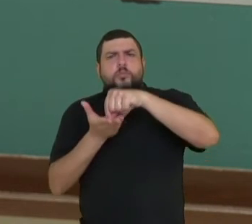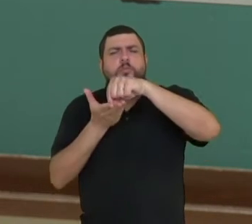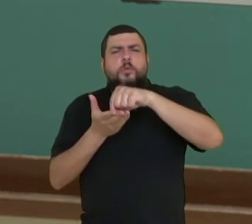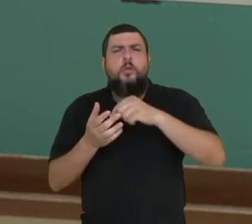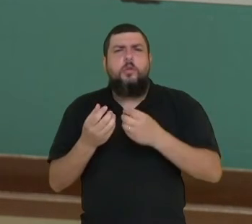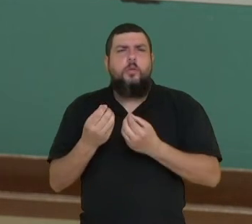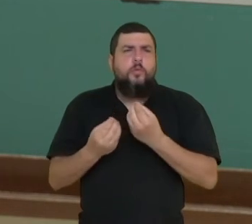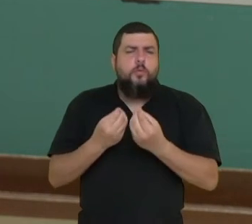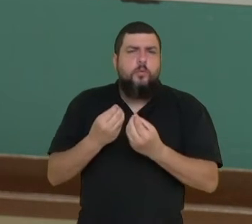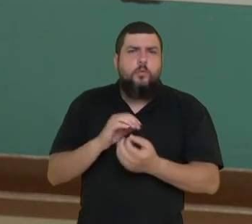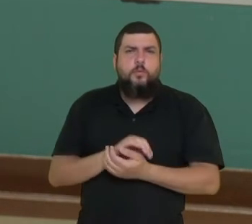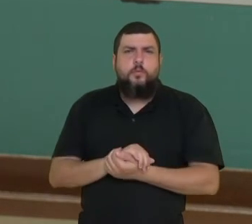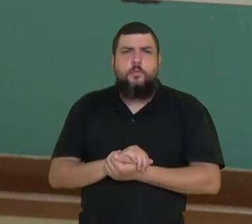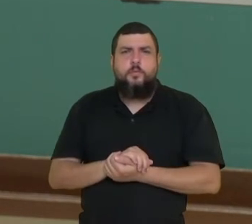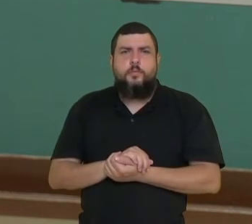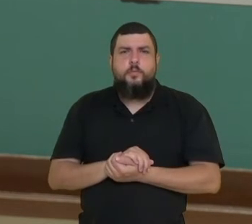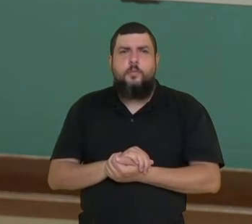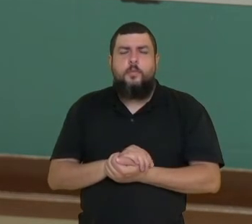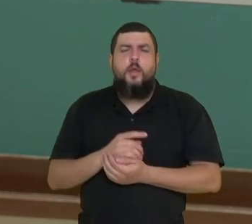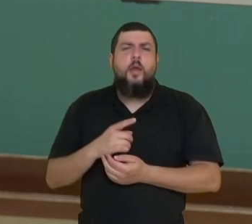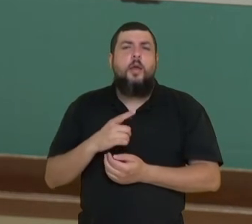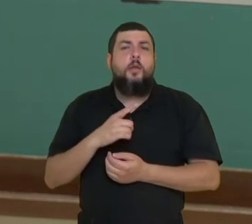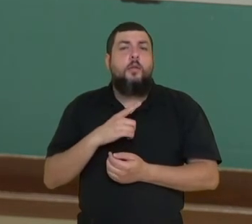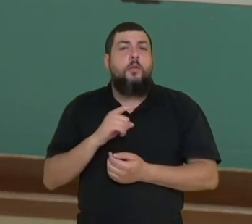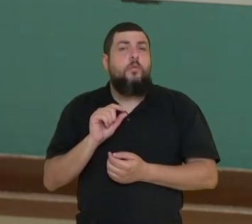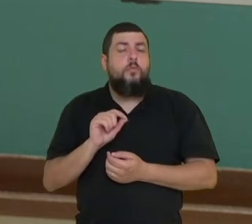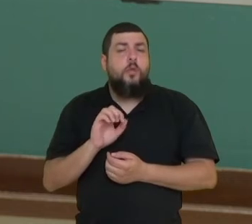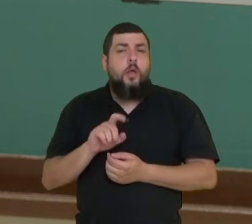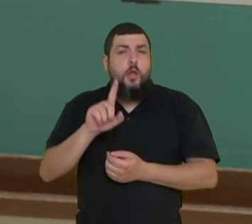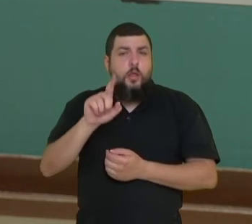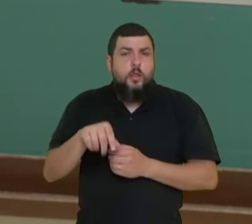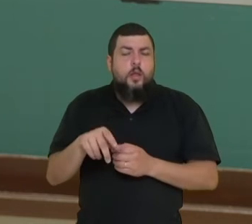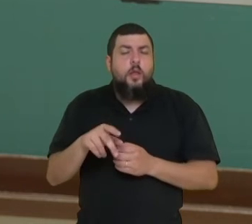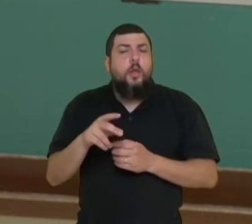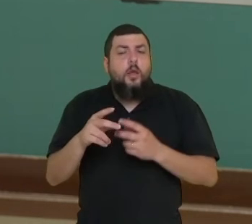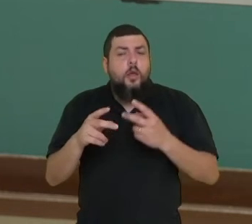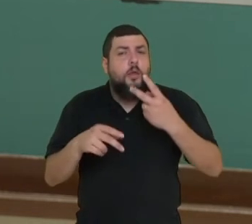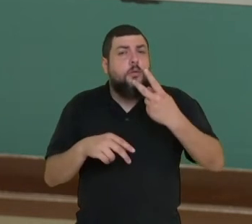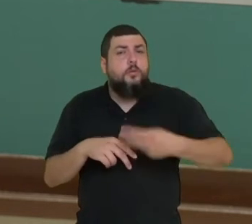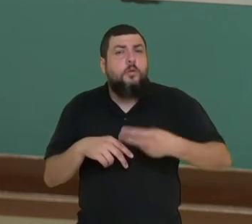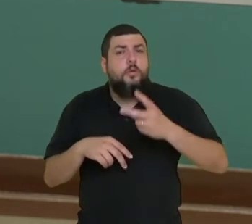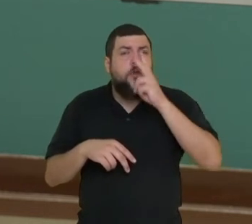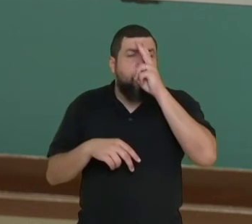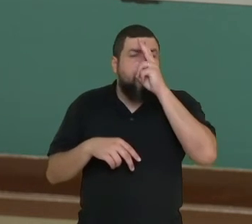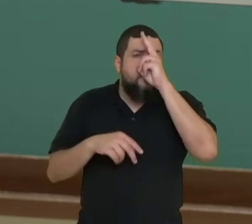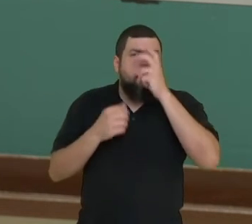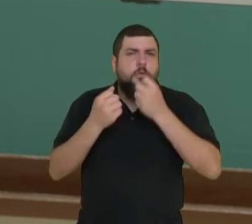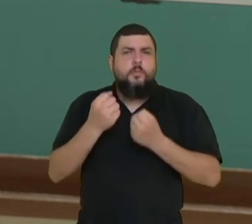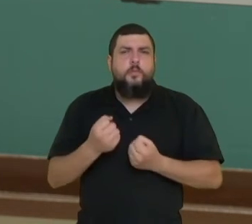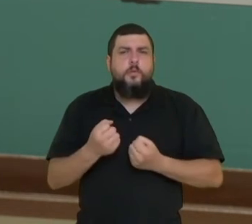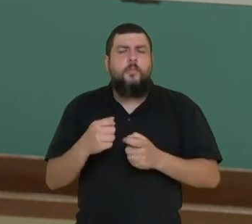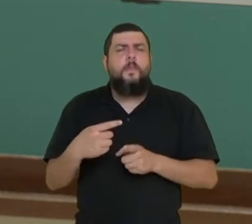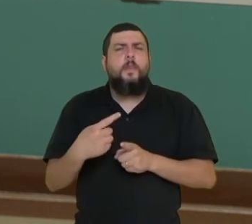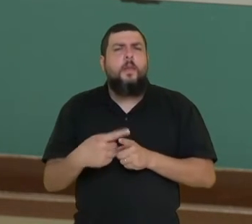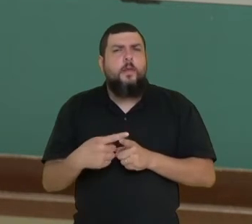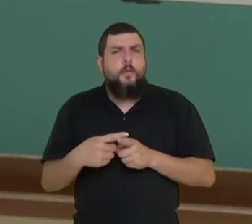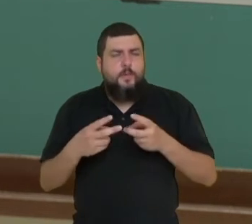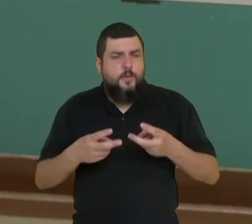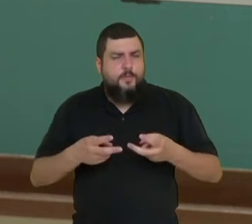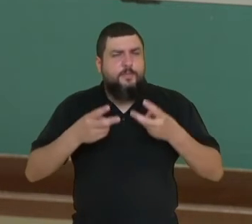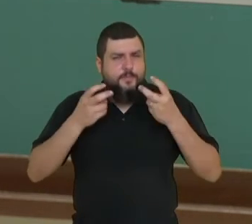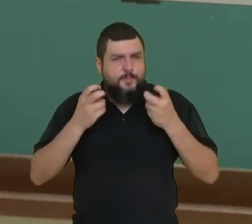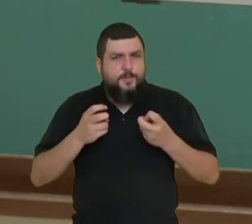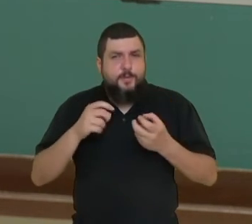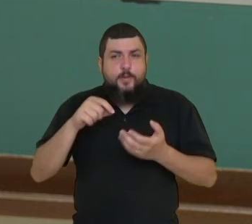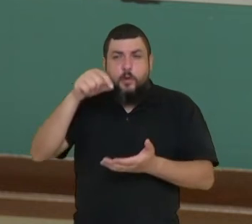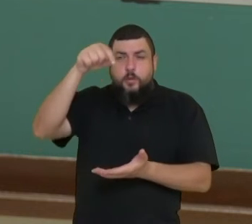Então, nesse caso, a força resultante vai ser a própria força-peso. Por quê? Você vai perceber que depois de um certo ponto, a gotícula,